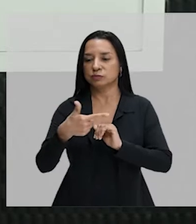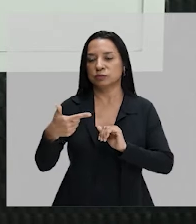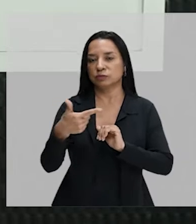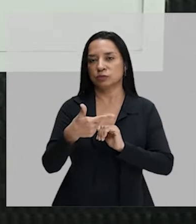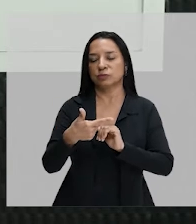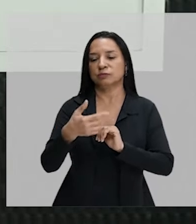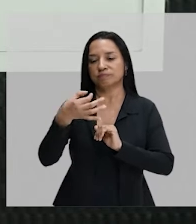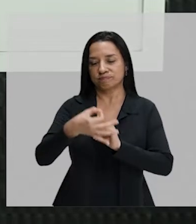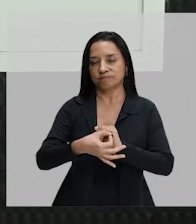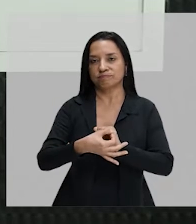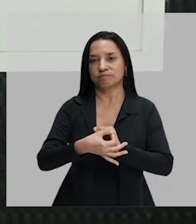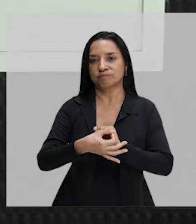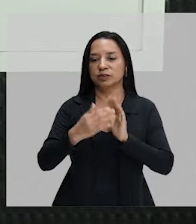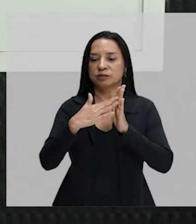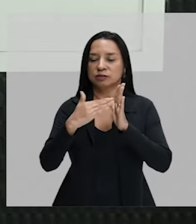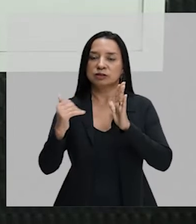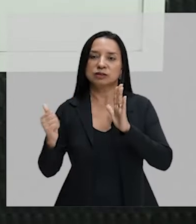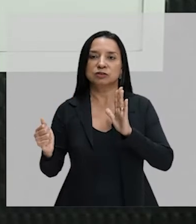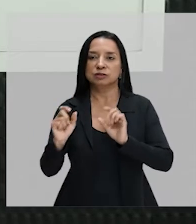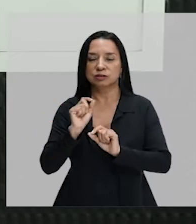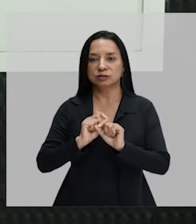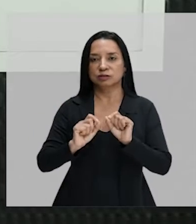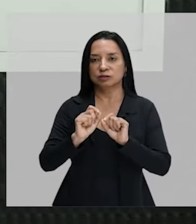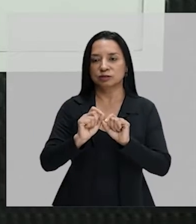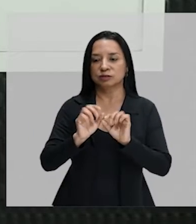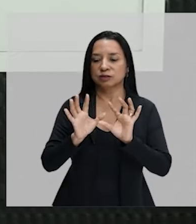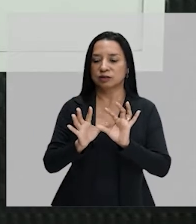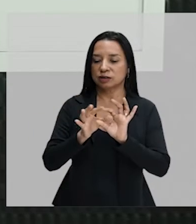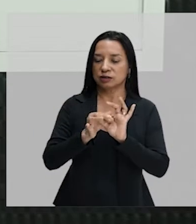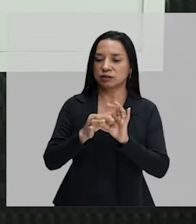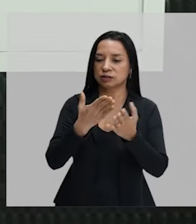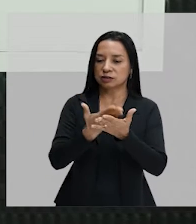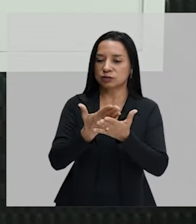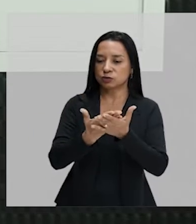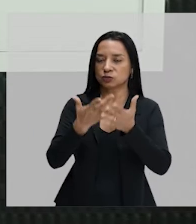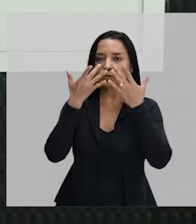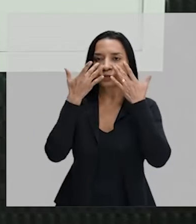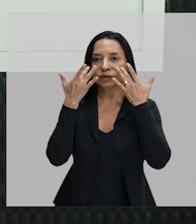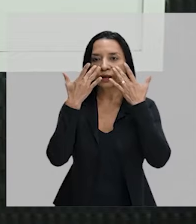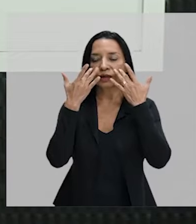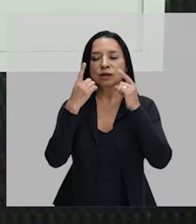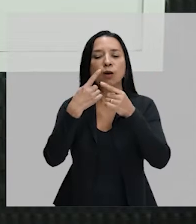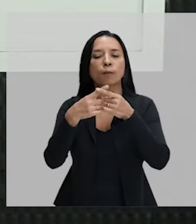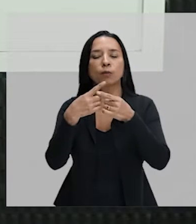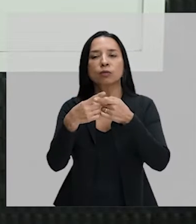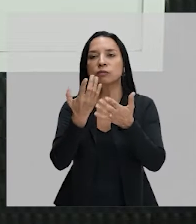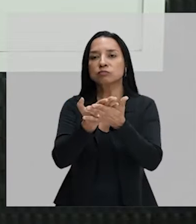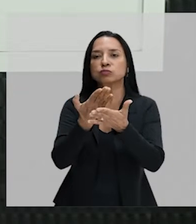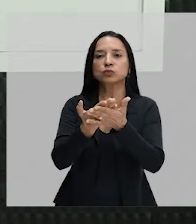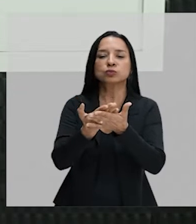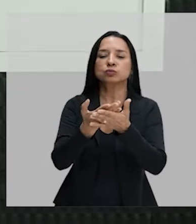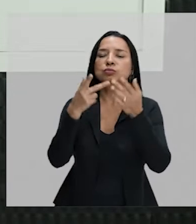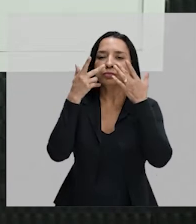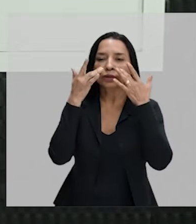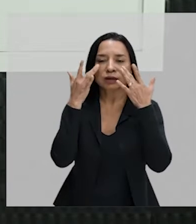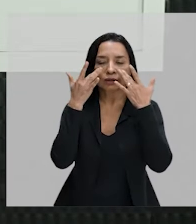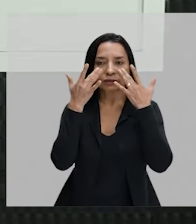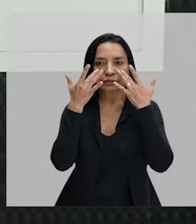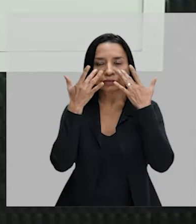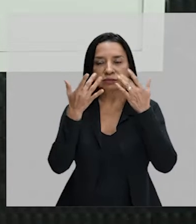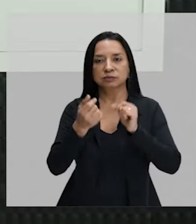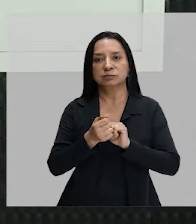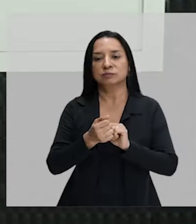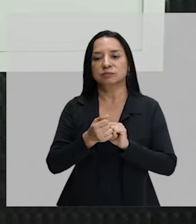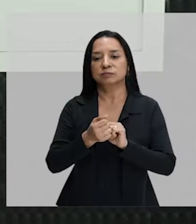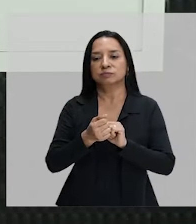Tá bom? E essa estética aliada ao estudo da arte. Aí, professor, mas por que o estudo da arte? Tá?